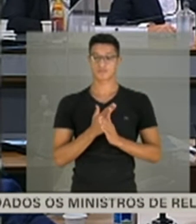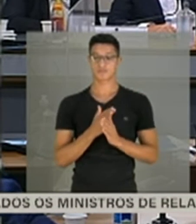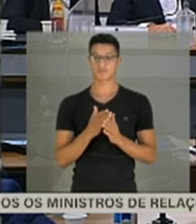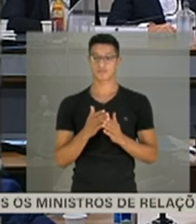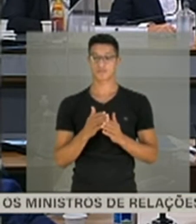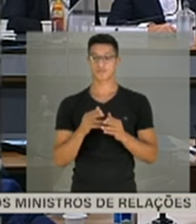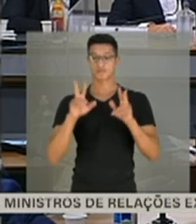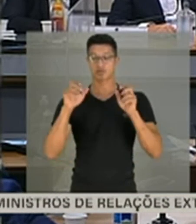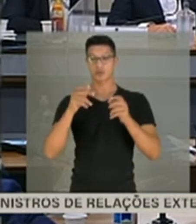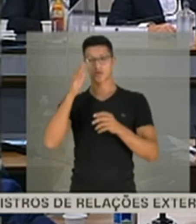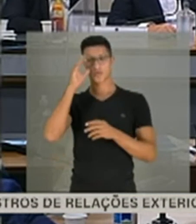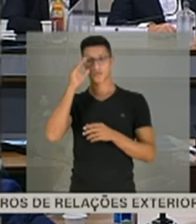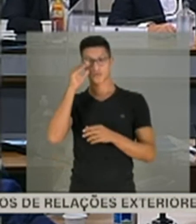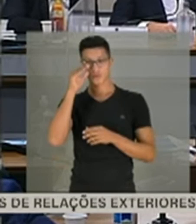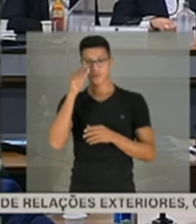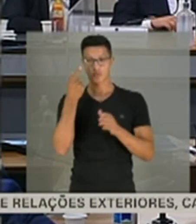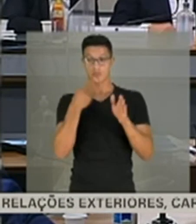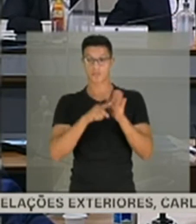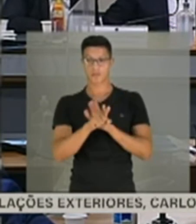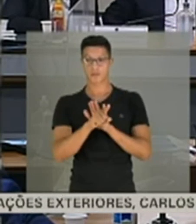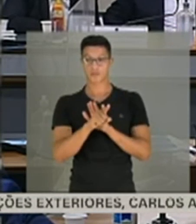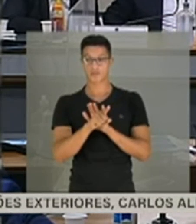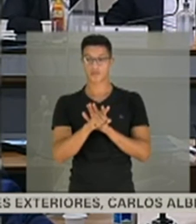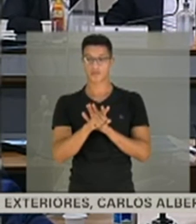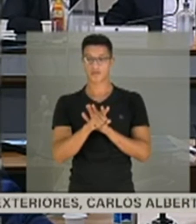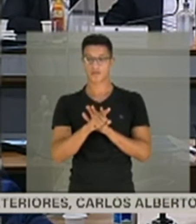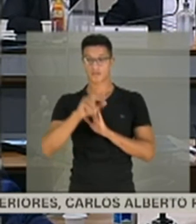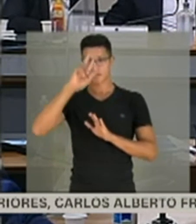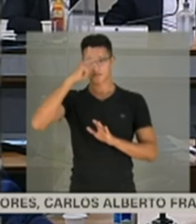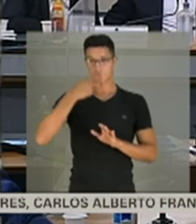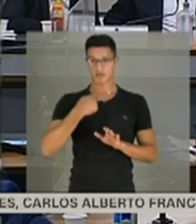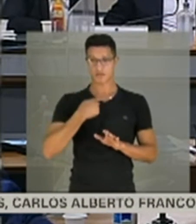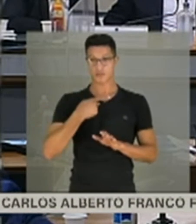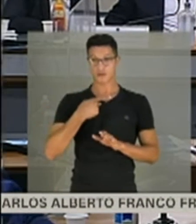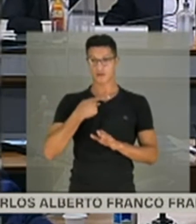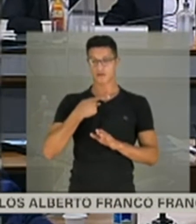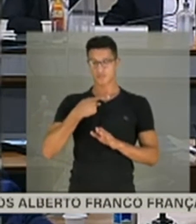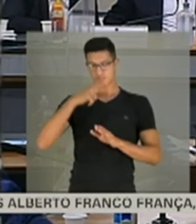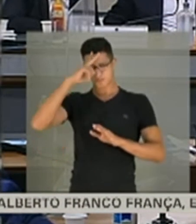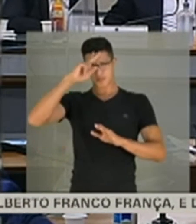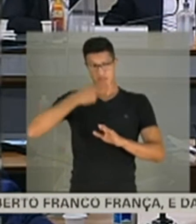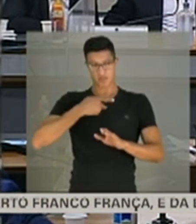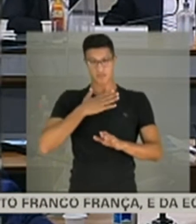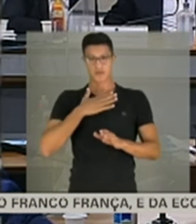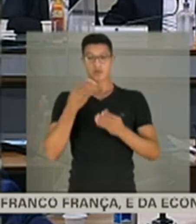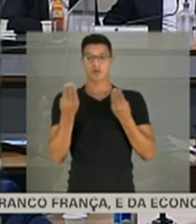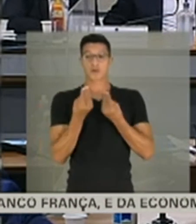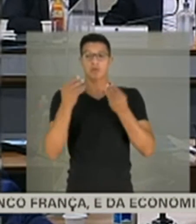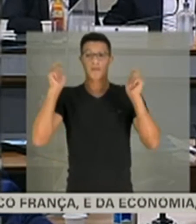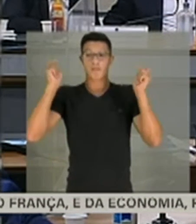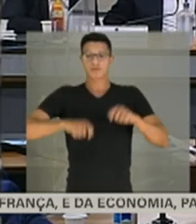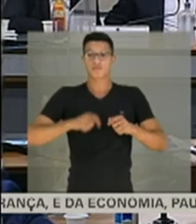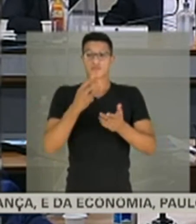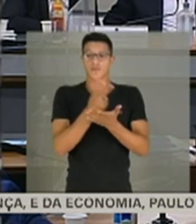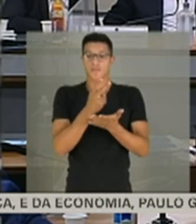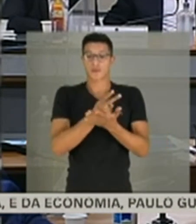Sinceramente, a título de curiosidade, uma pergunta pessoal, pessoalíssima. Como é possível